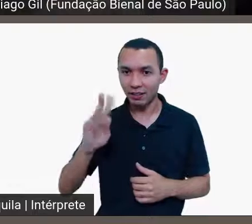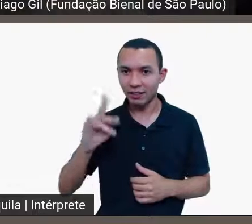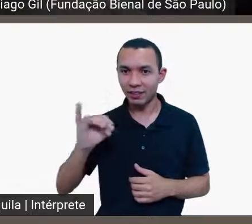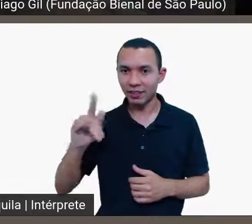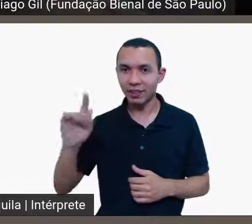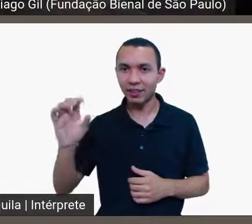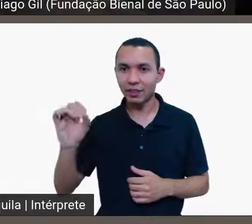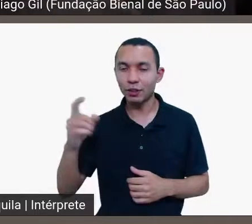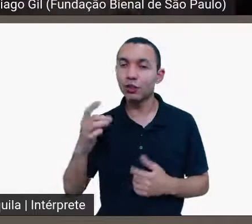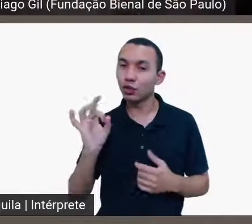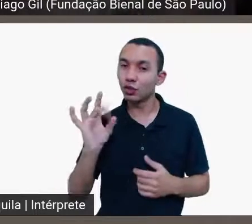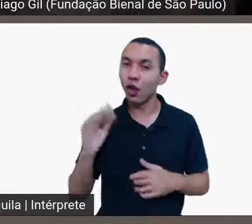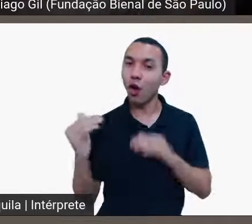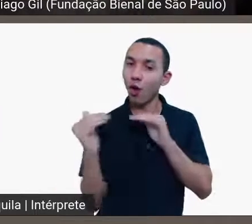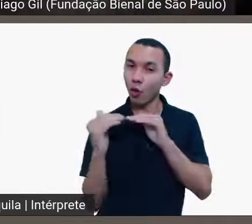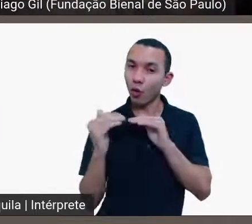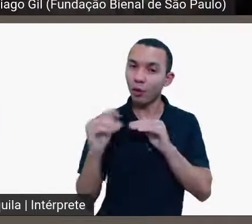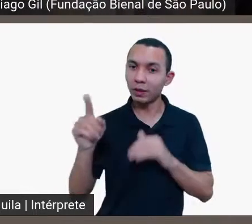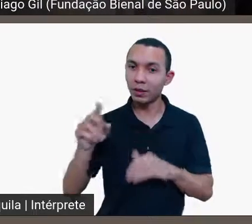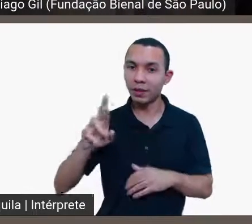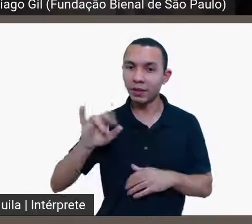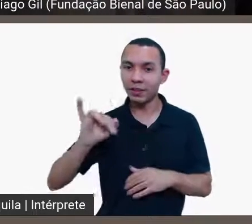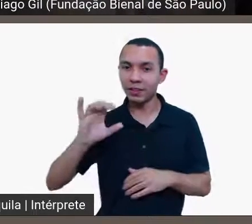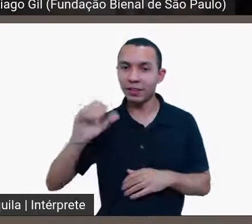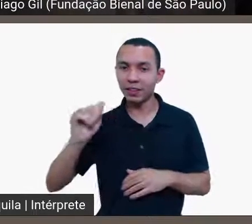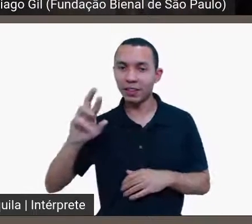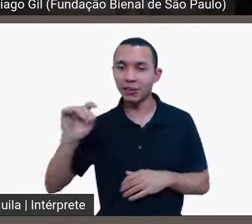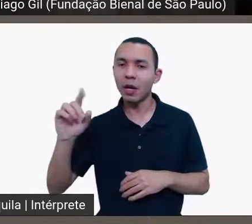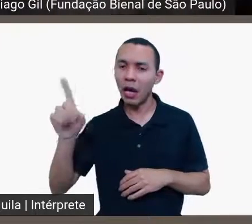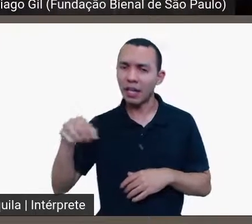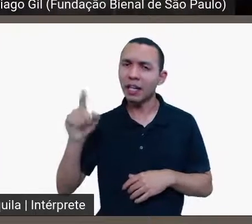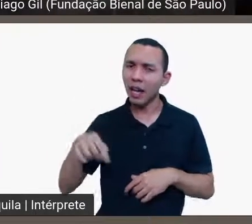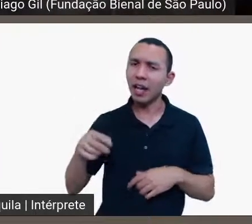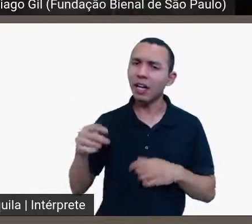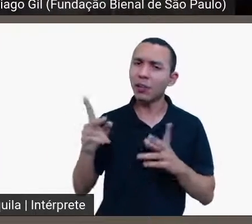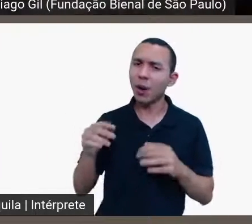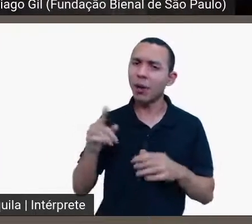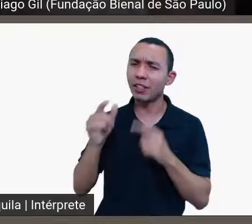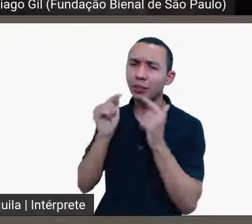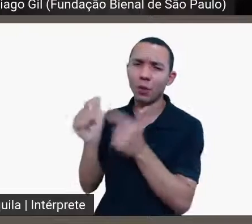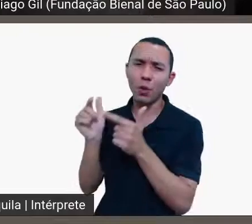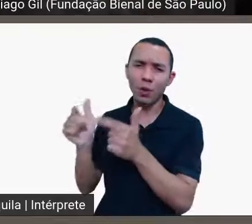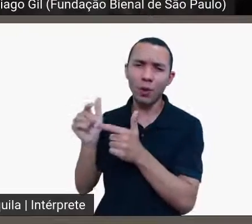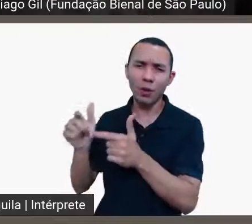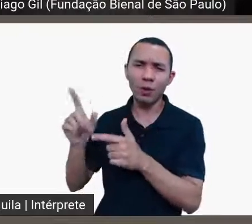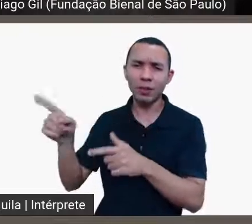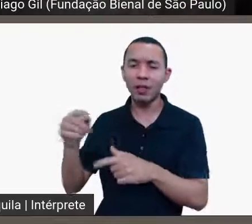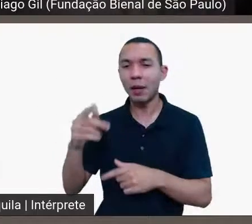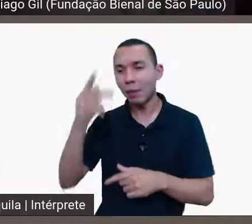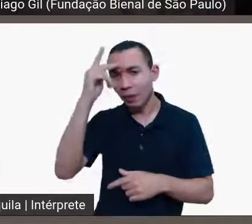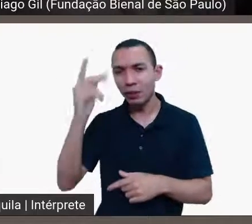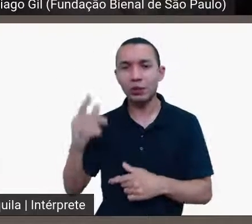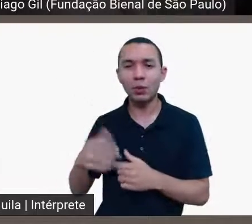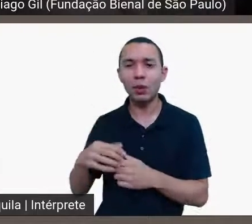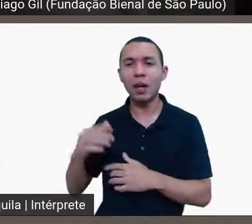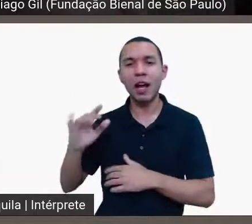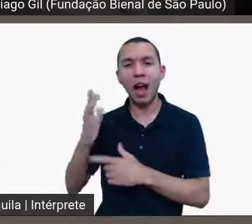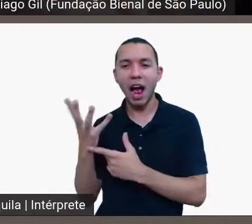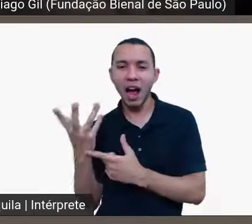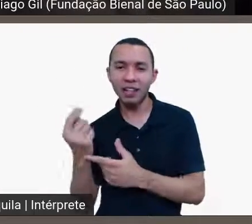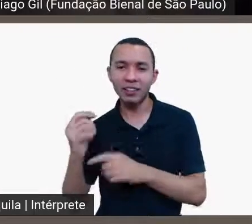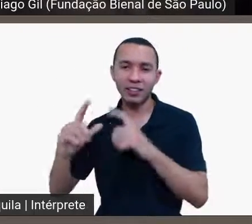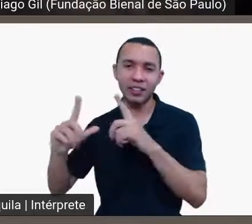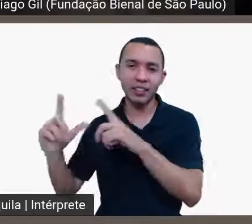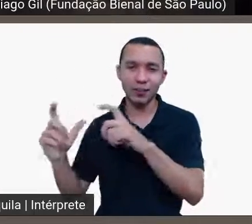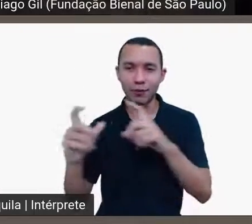quero concordar com o Ricardo. Ele realmente está zombando, né, dessa figura do artista fotógrafo. É um deboche que ele está fazendo